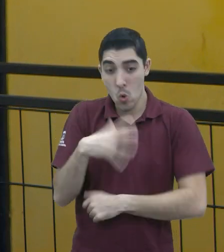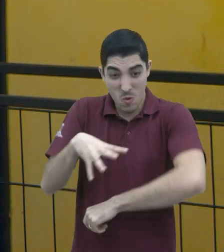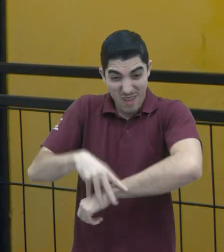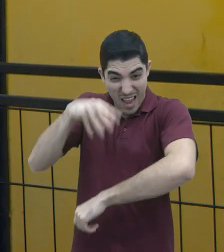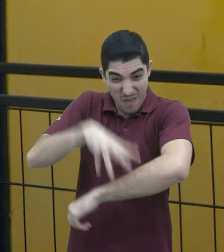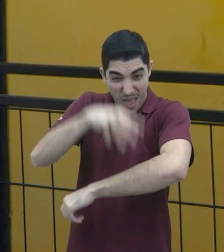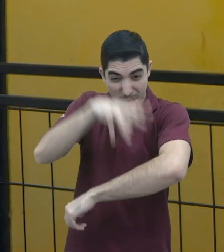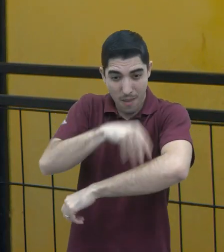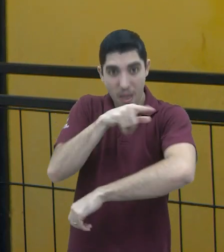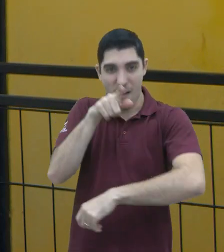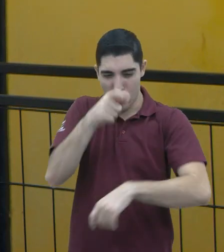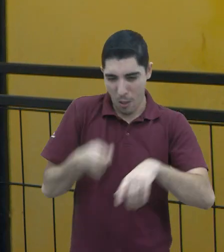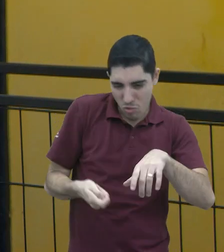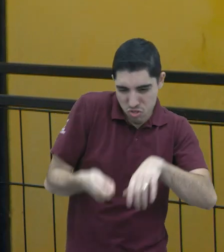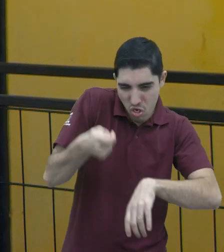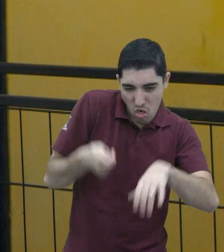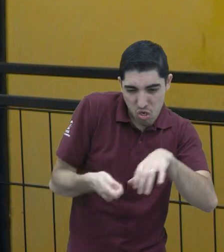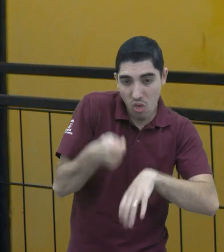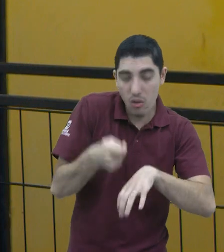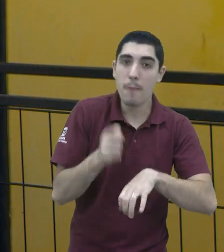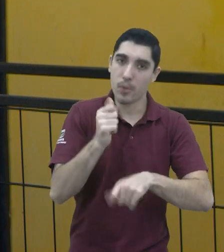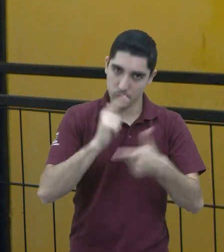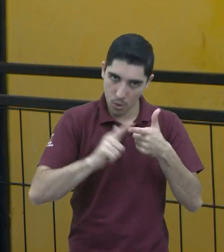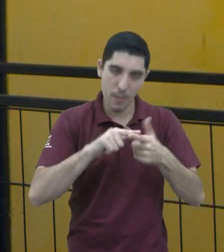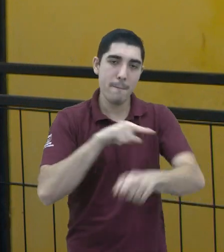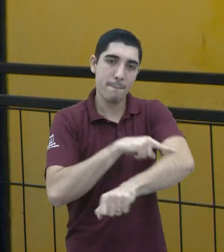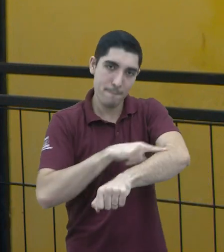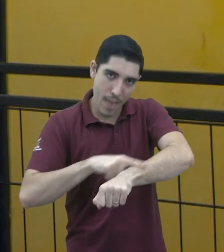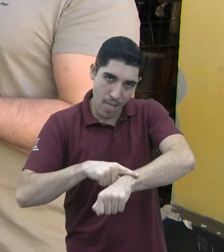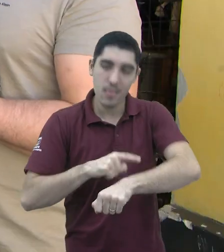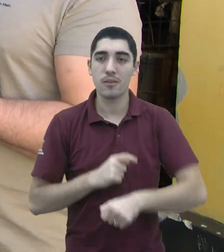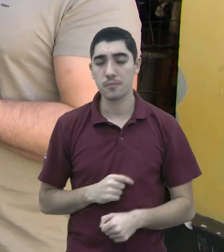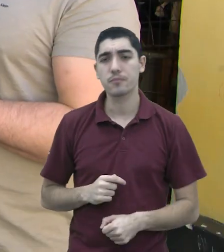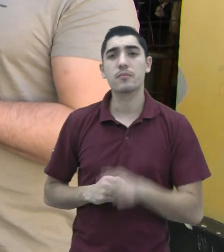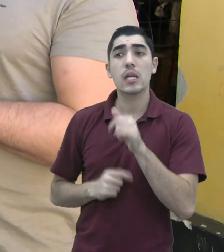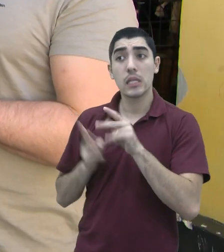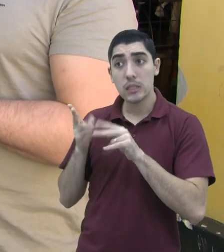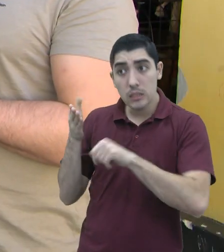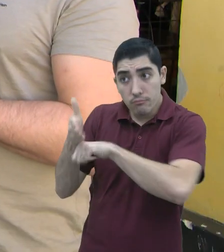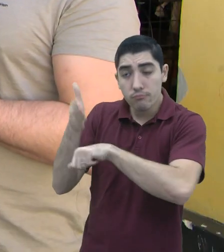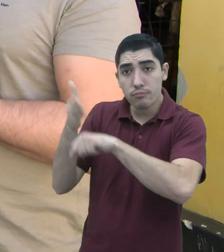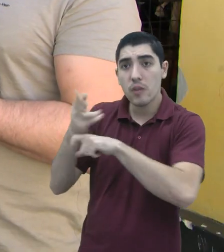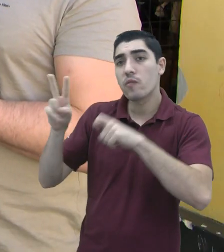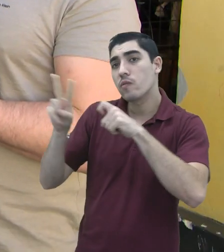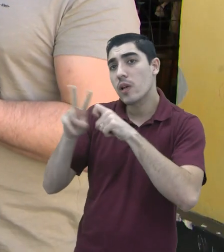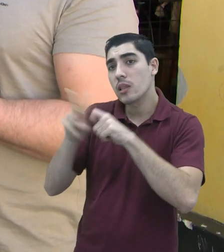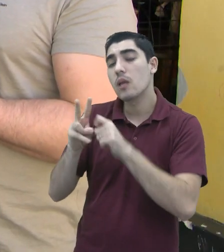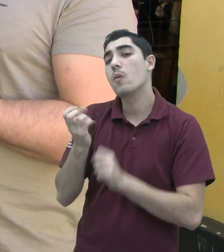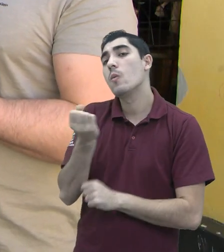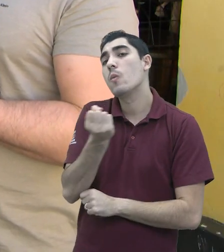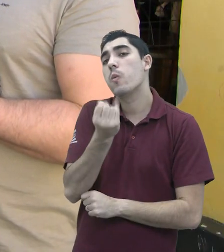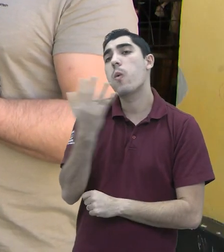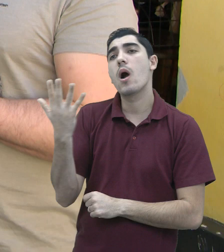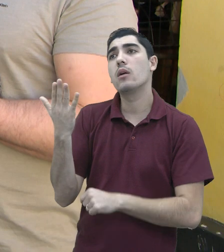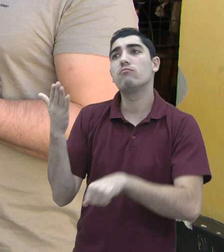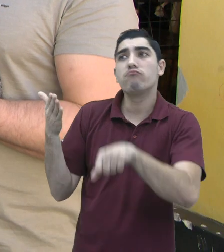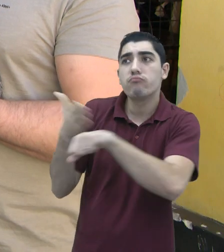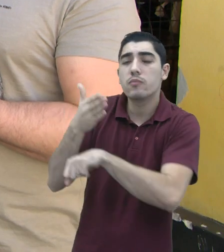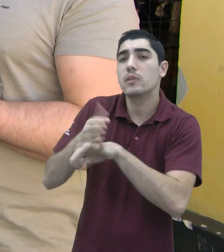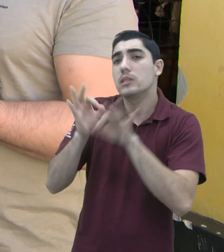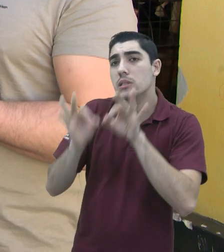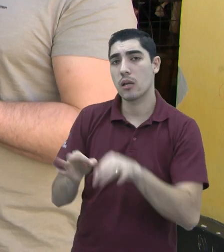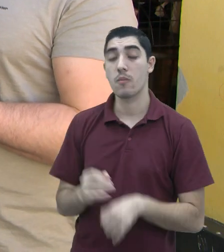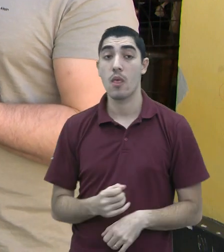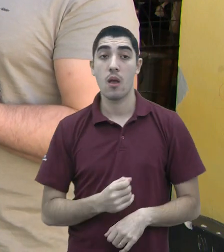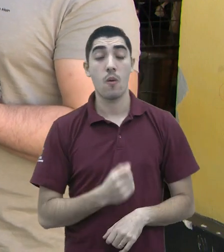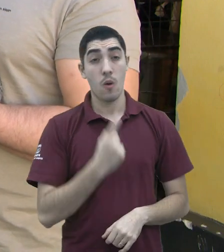Sim. né? Se passar uma máquina no animalzinho que não pode dar uma dermatite. Rotina de visita ao veterinário tem uma frequência média que